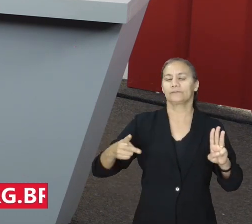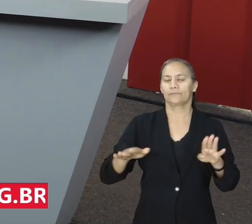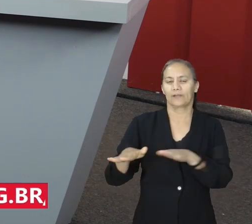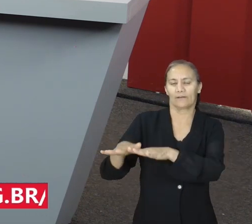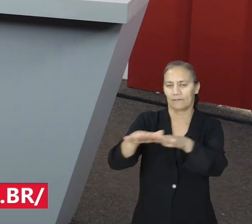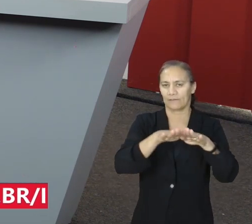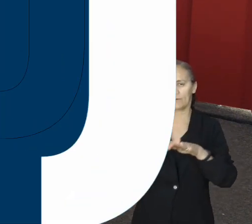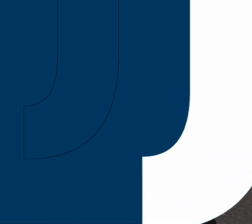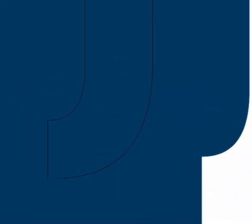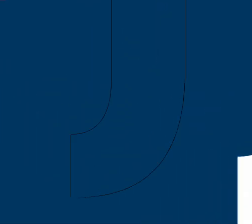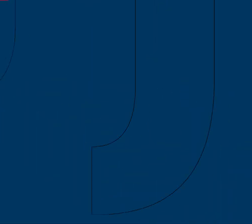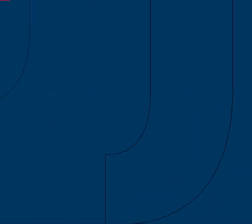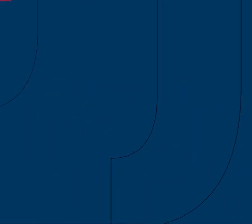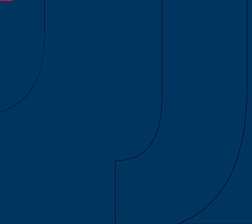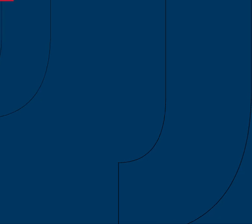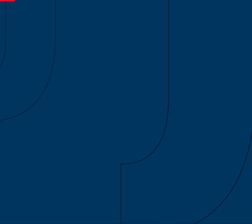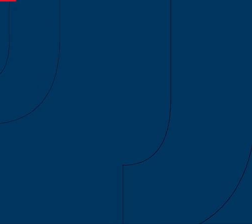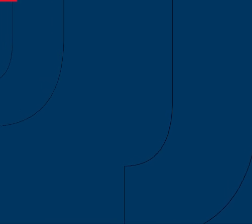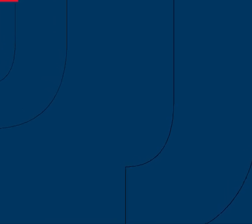igualdade racial.